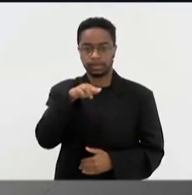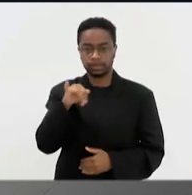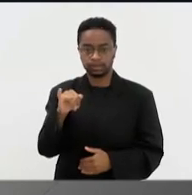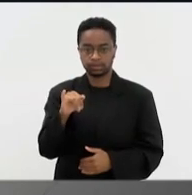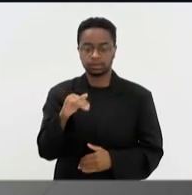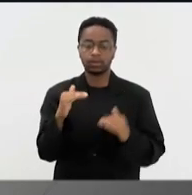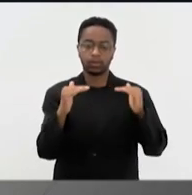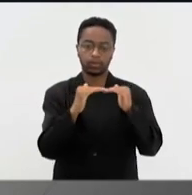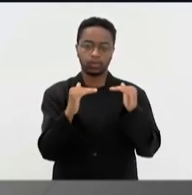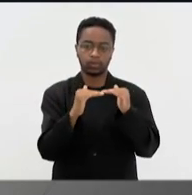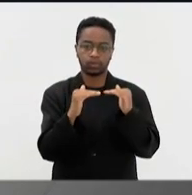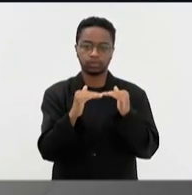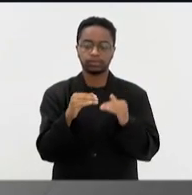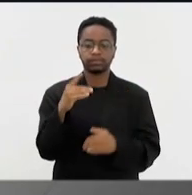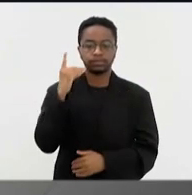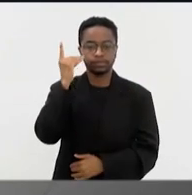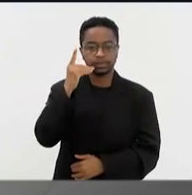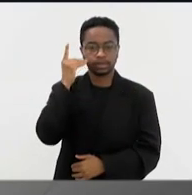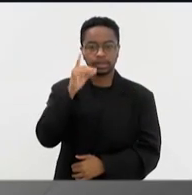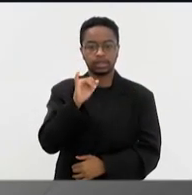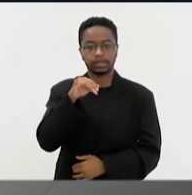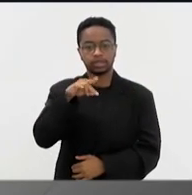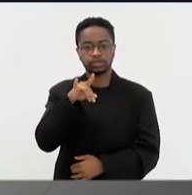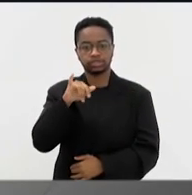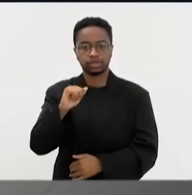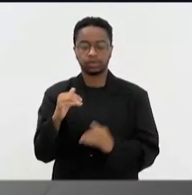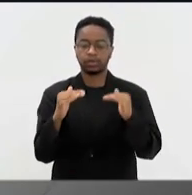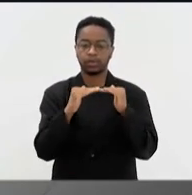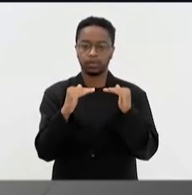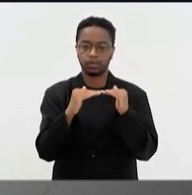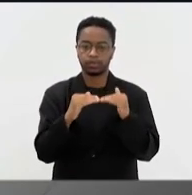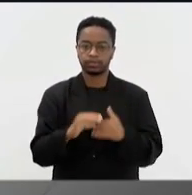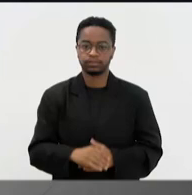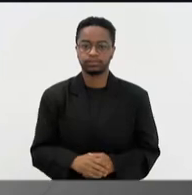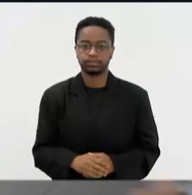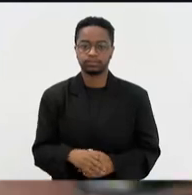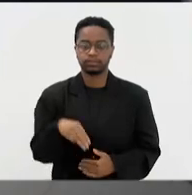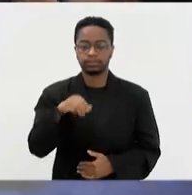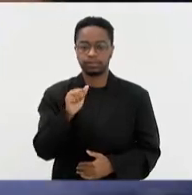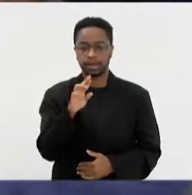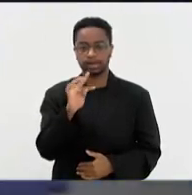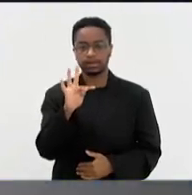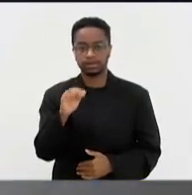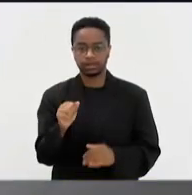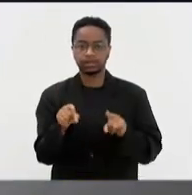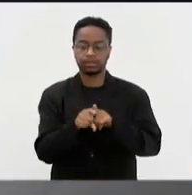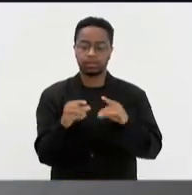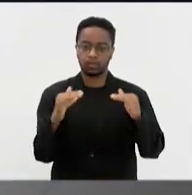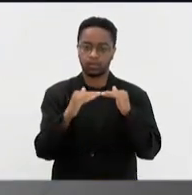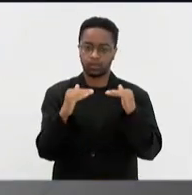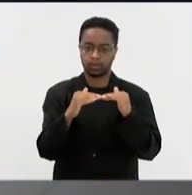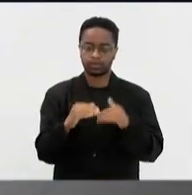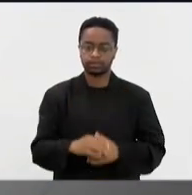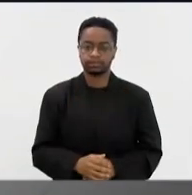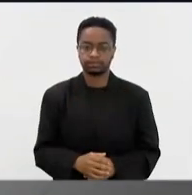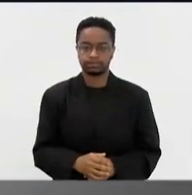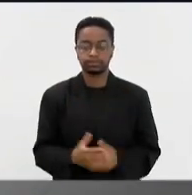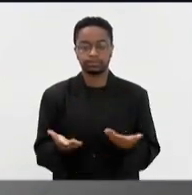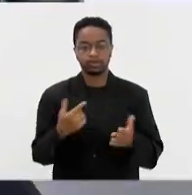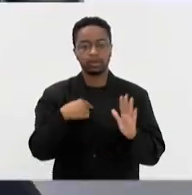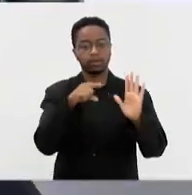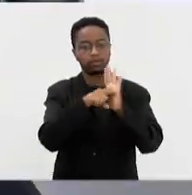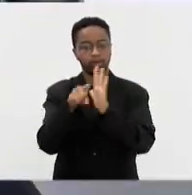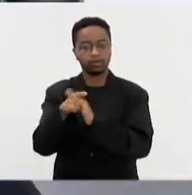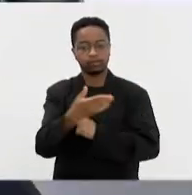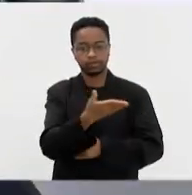Dani? Favorável. Como vota a deputada Índia? Favorável. Marta Rocha também vota favorável. Indago aos senhores